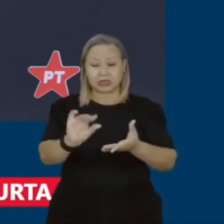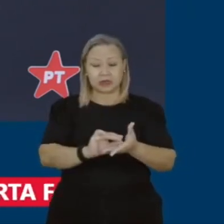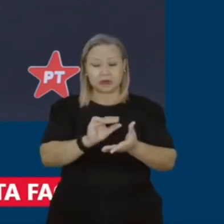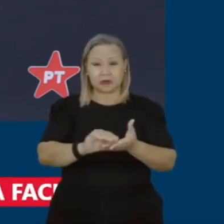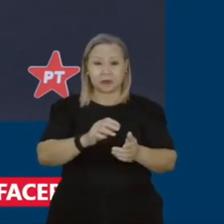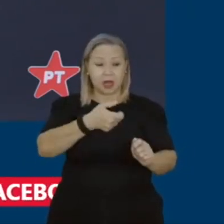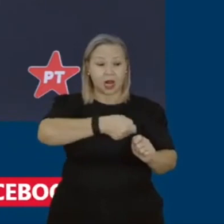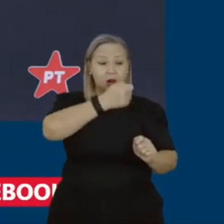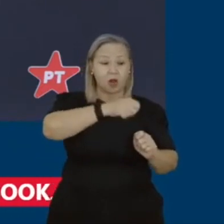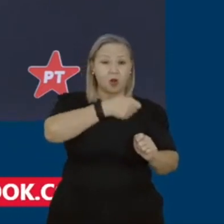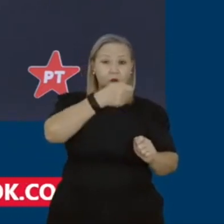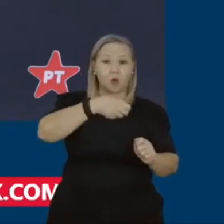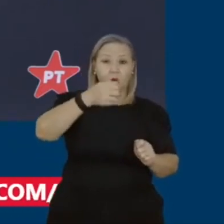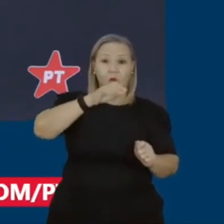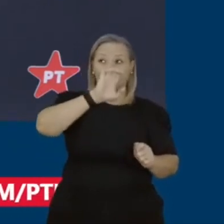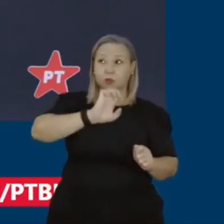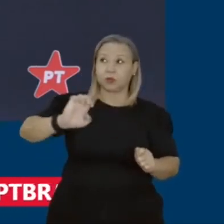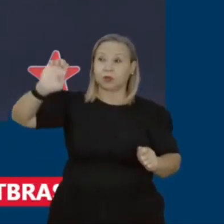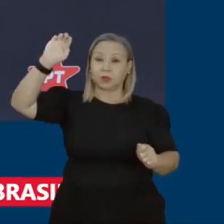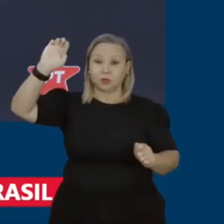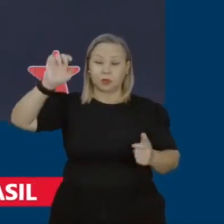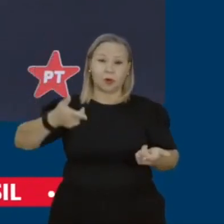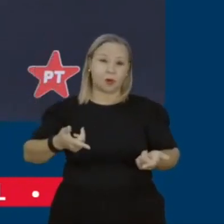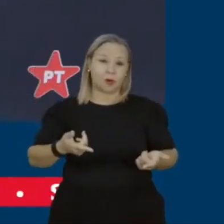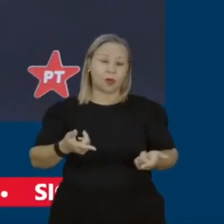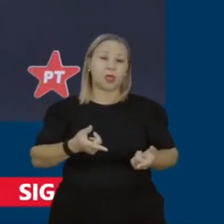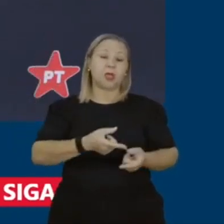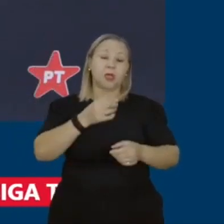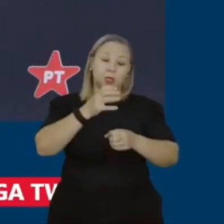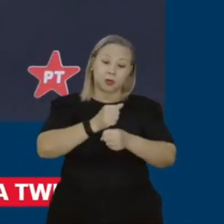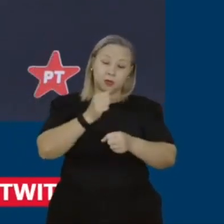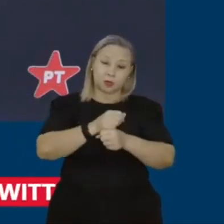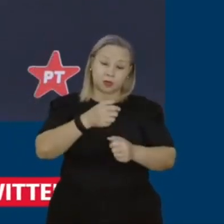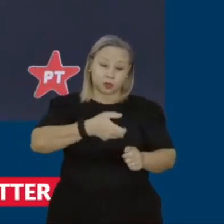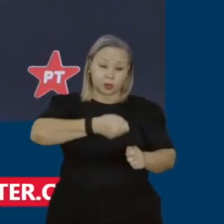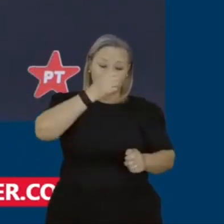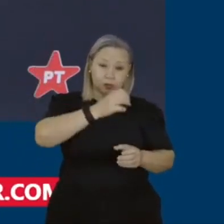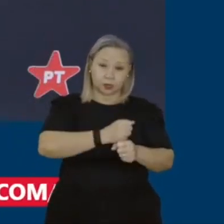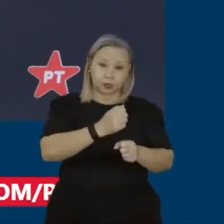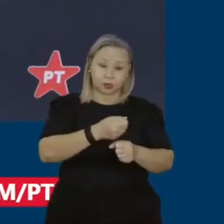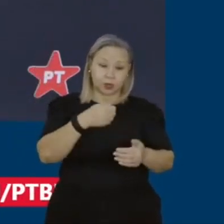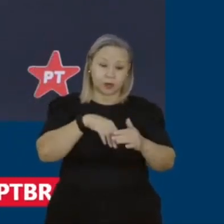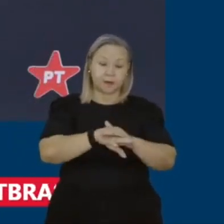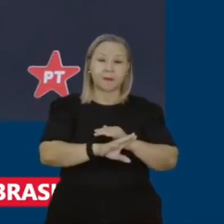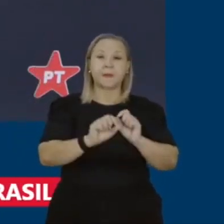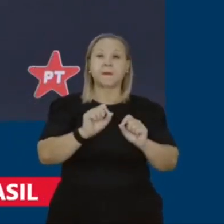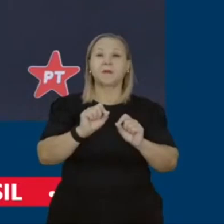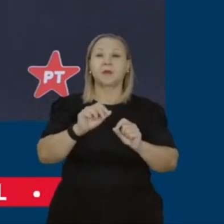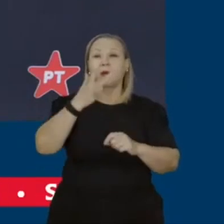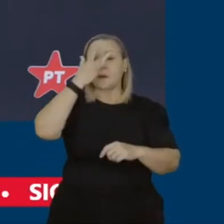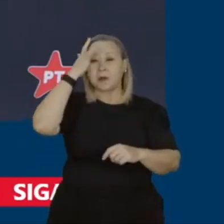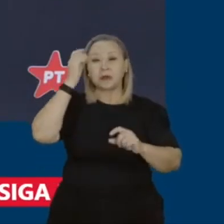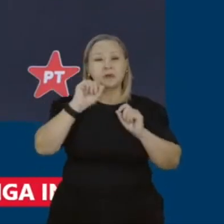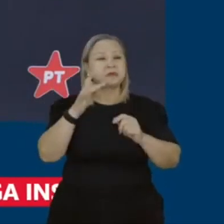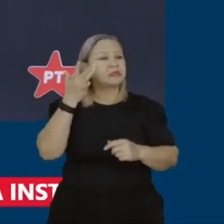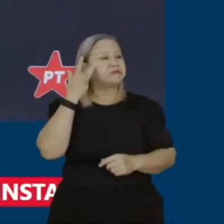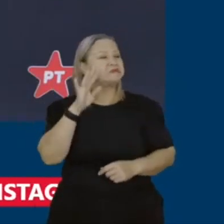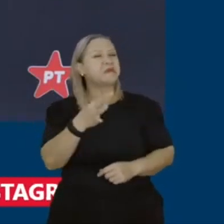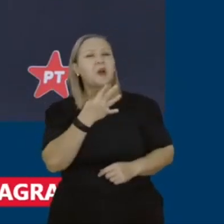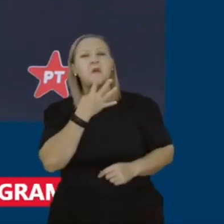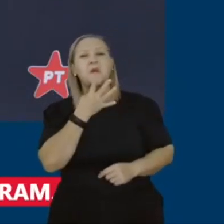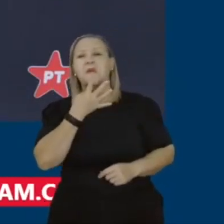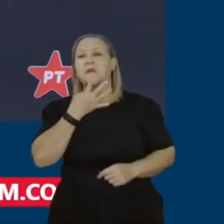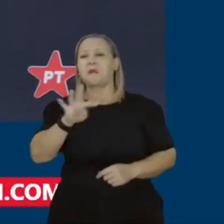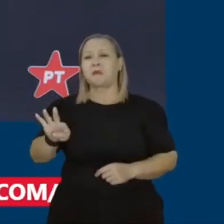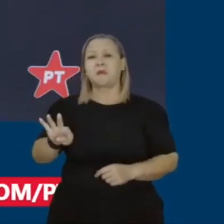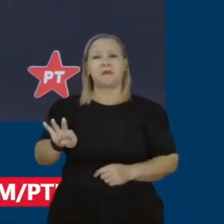para fora. Lucro desses fundos de investimento, onde aplicam pessoas que não sabem nem onde fica o Paraná.